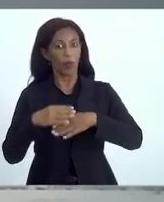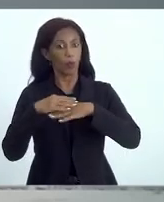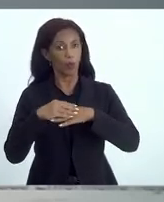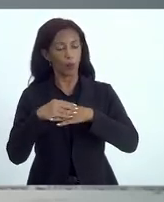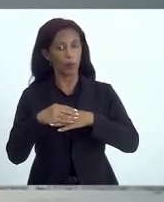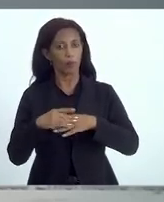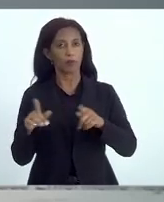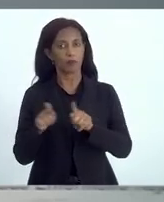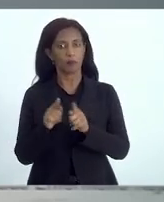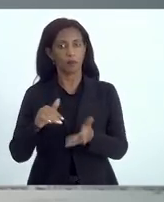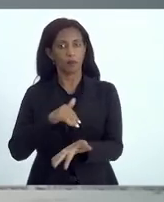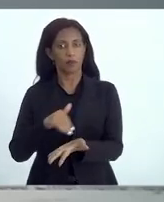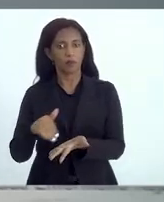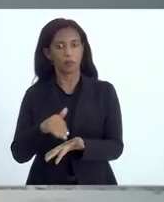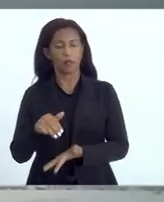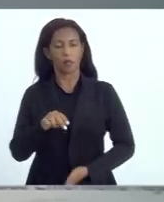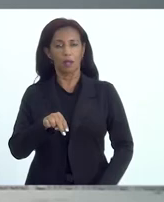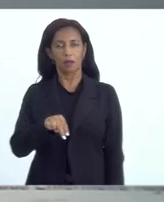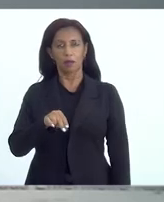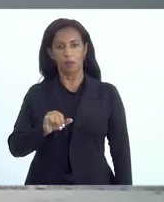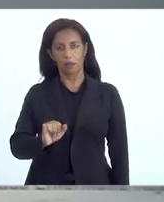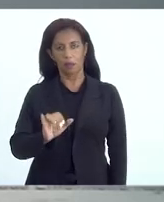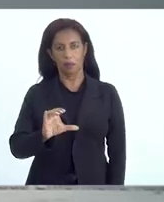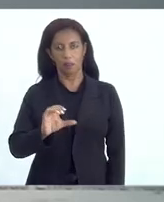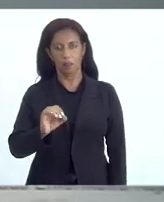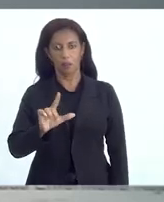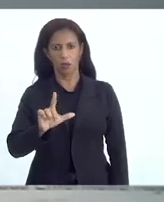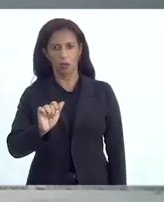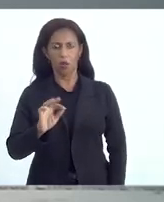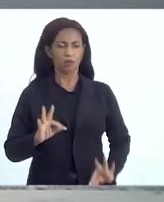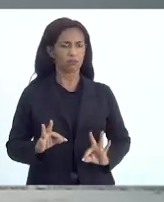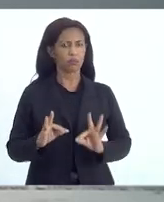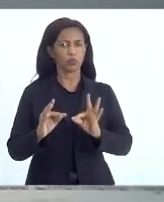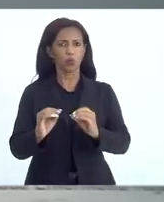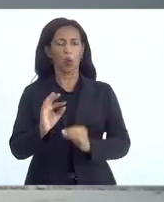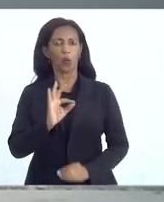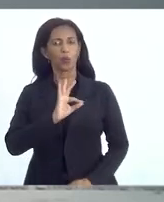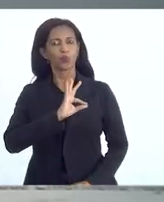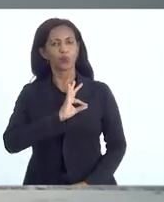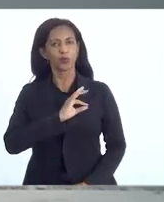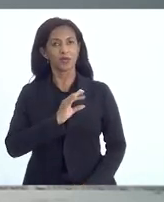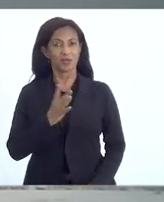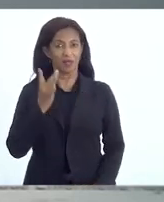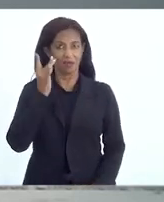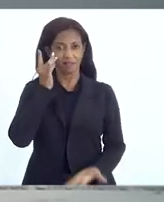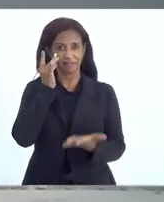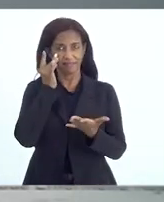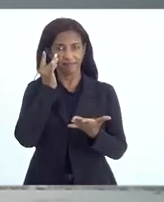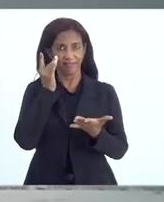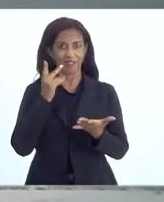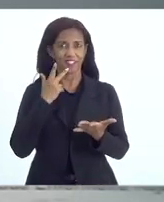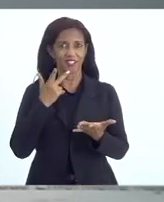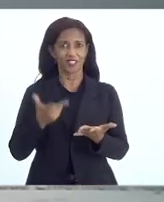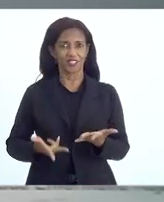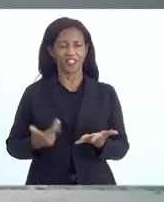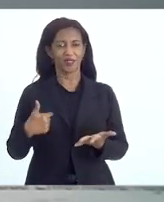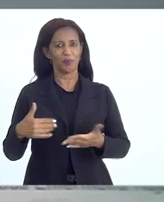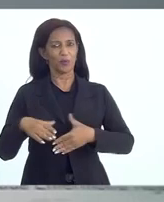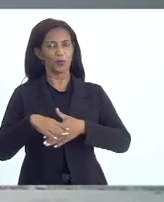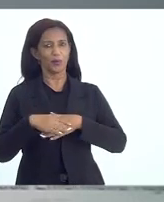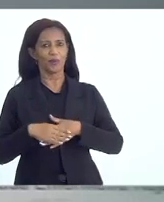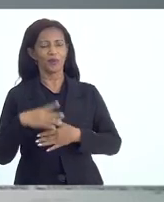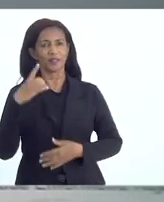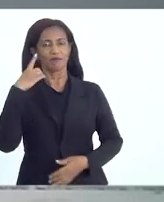comprimento secretário Nicola cumprimentar todos os policiais aqui presentes deixar que registrado o meu